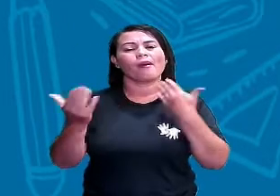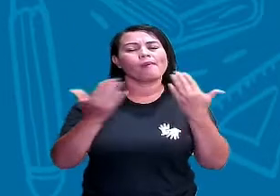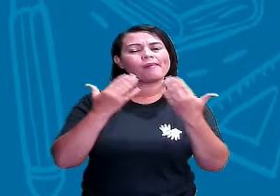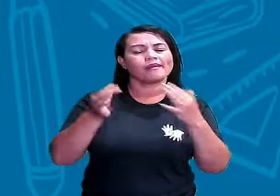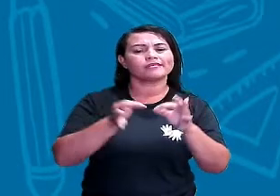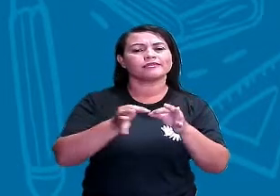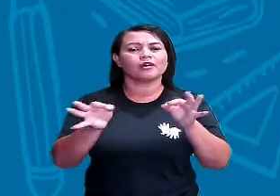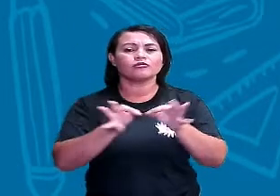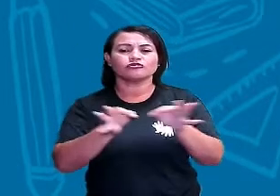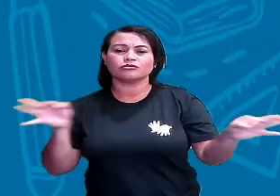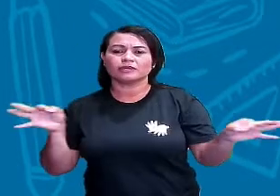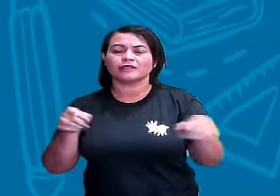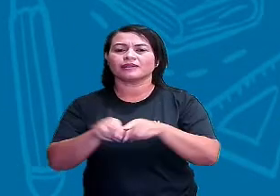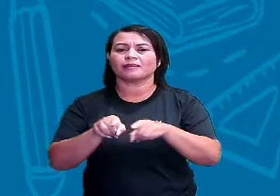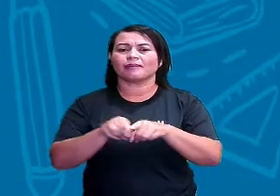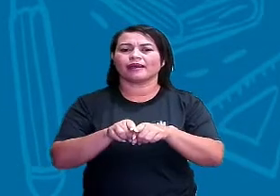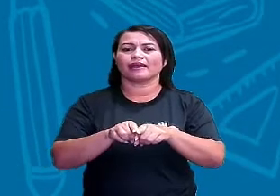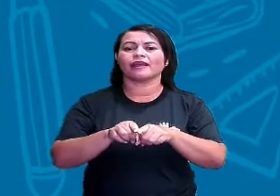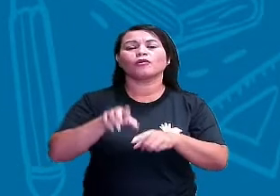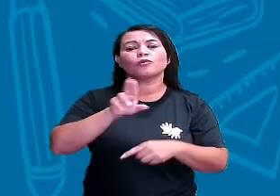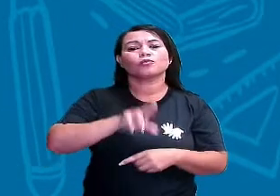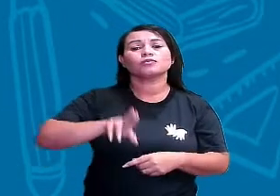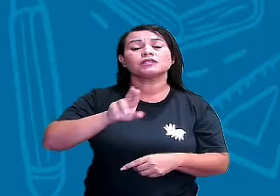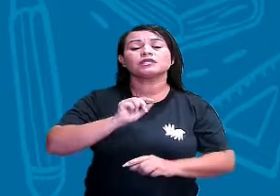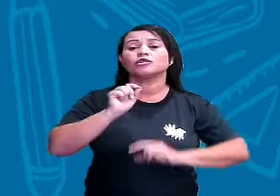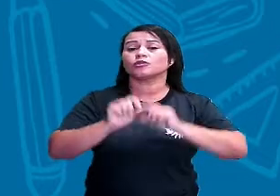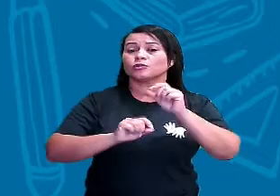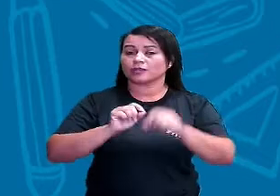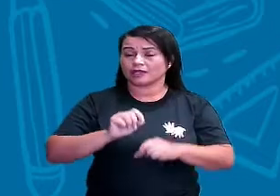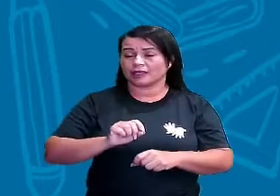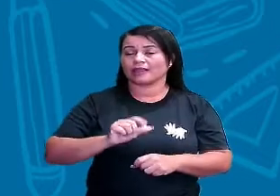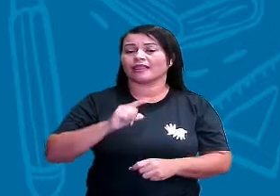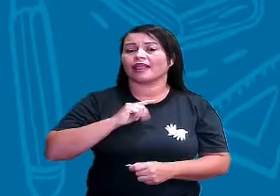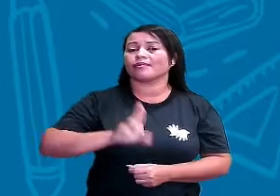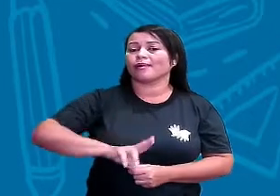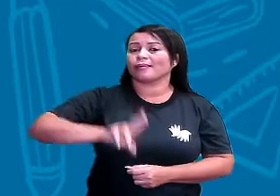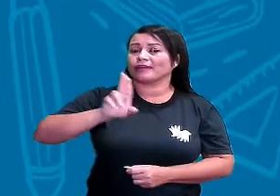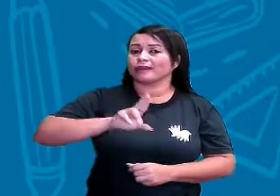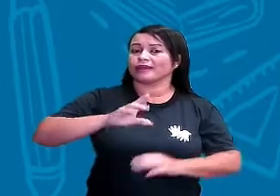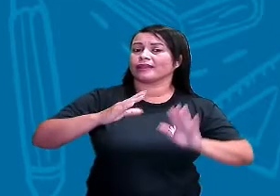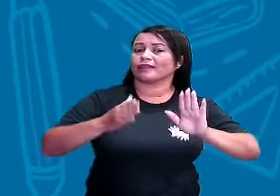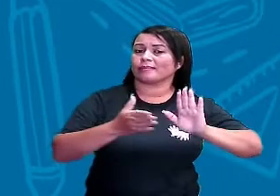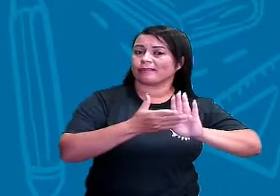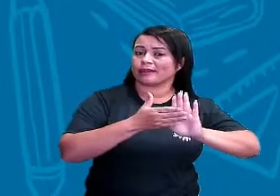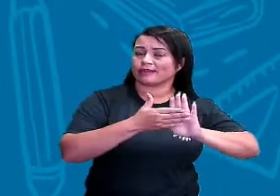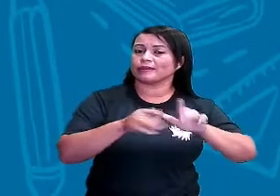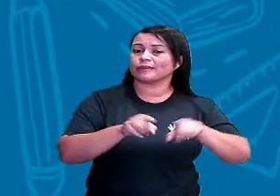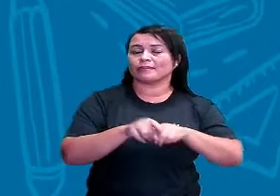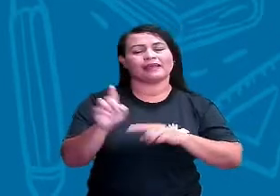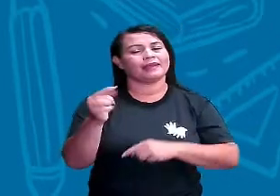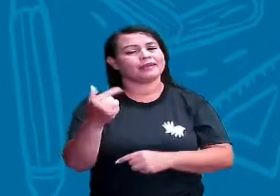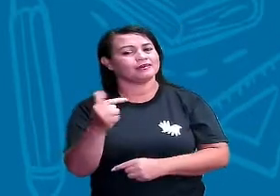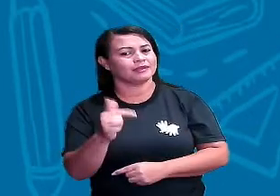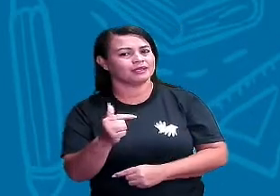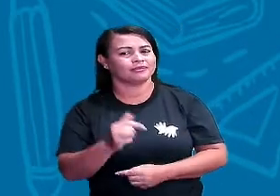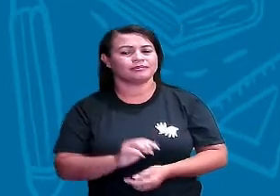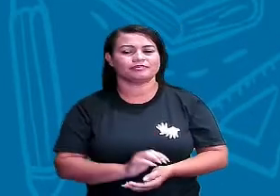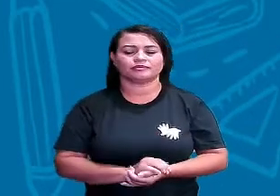e medição de comprimentos, utilizando unidades de medidas padronizadas e não padronizadas, tá